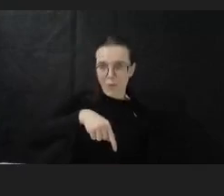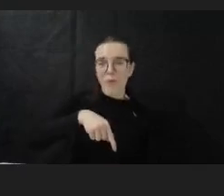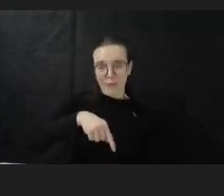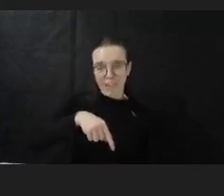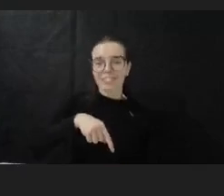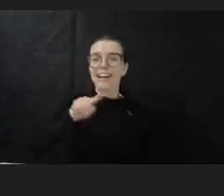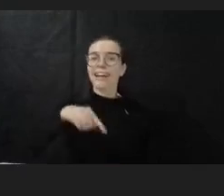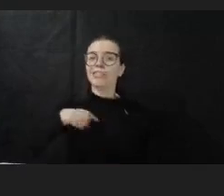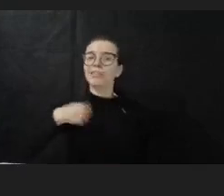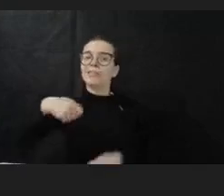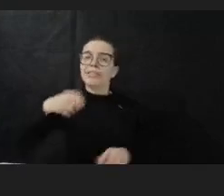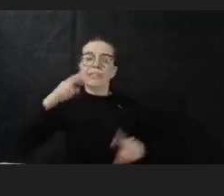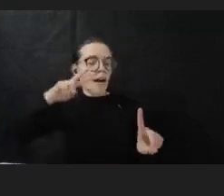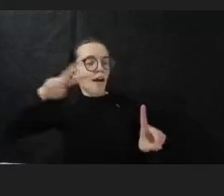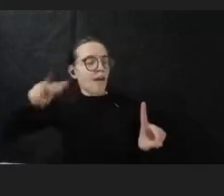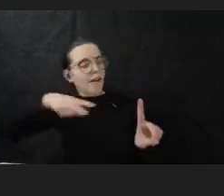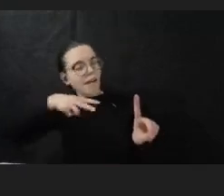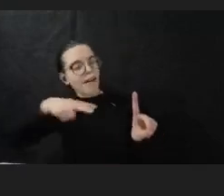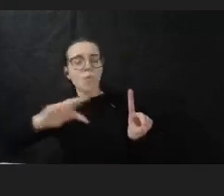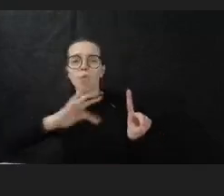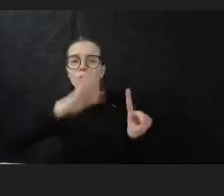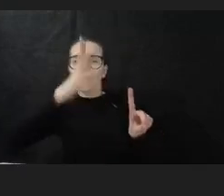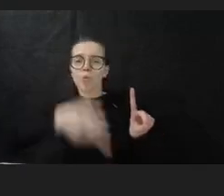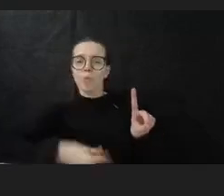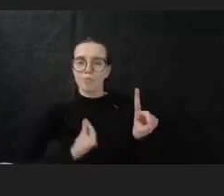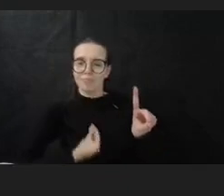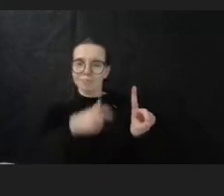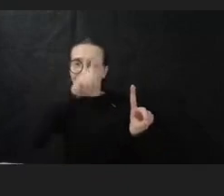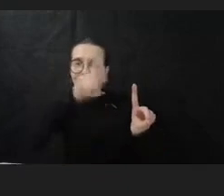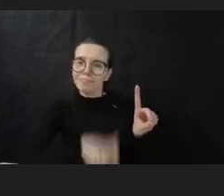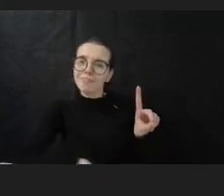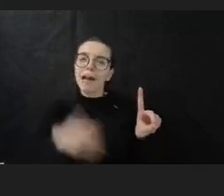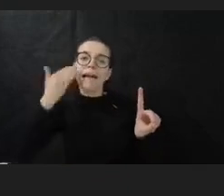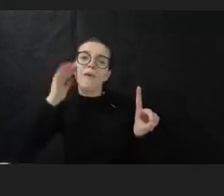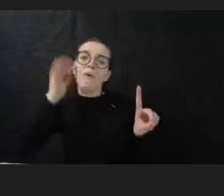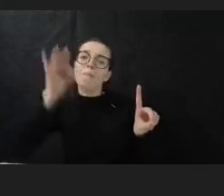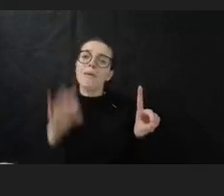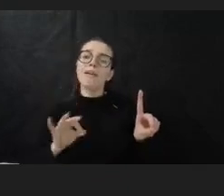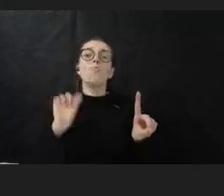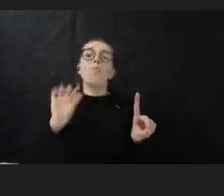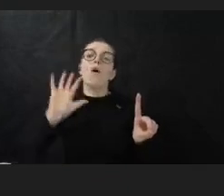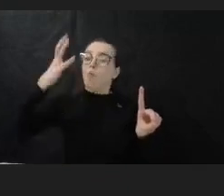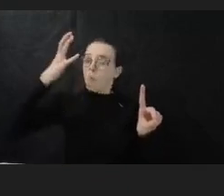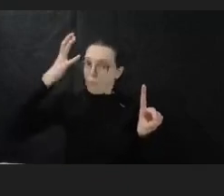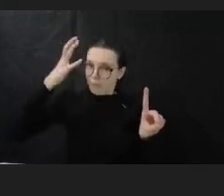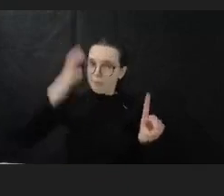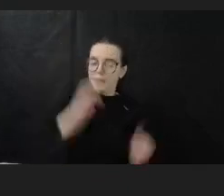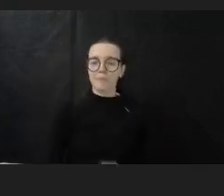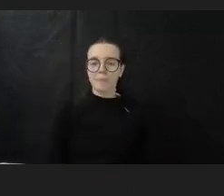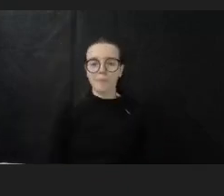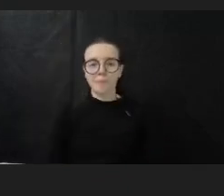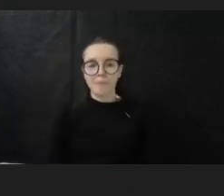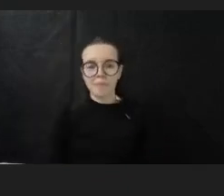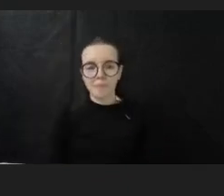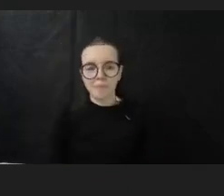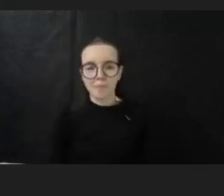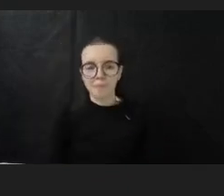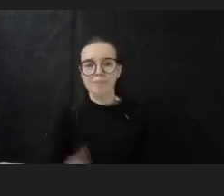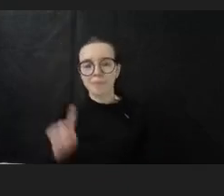de investigação diagnóstica, tá bom? Deixa eu ver aqui os outros termos.